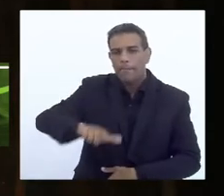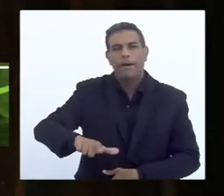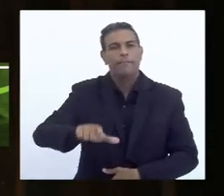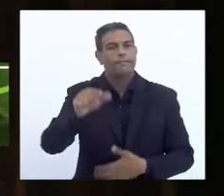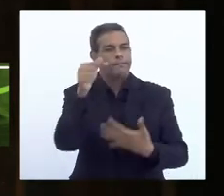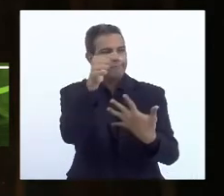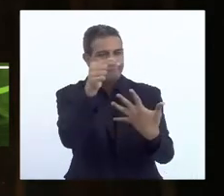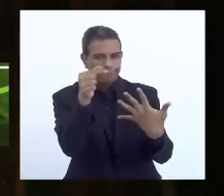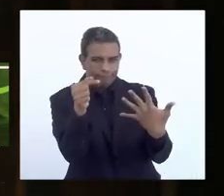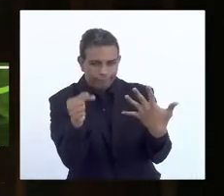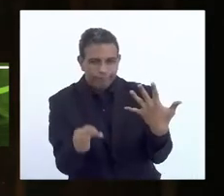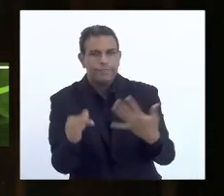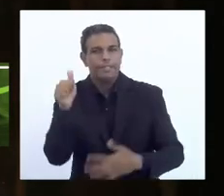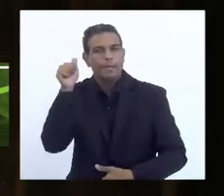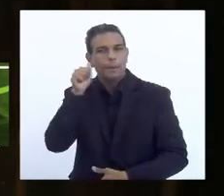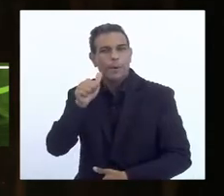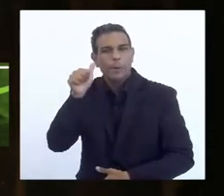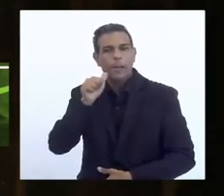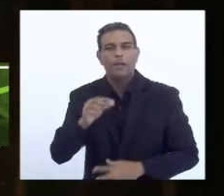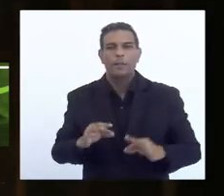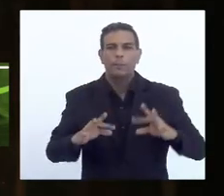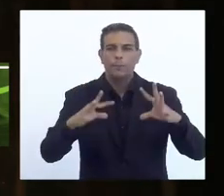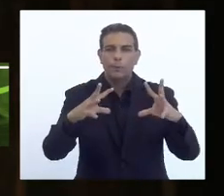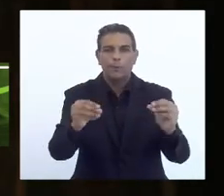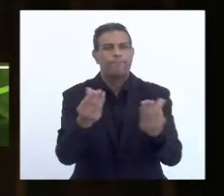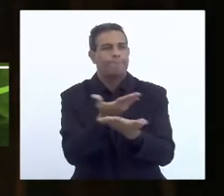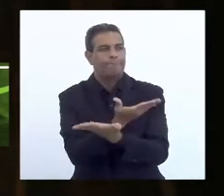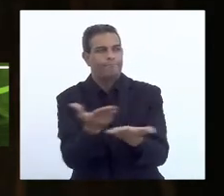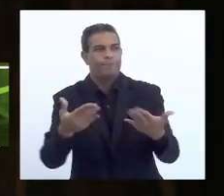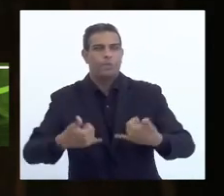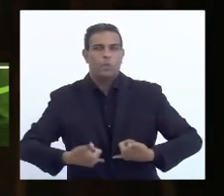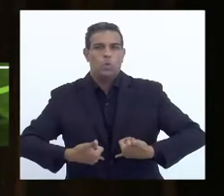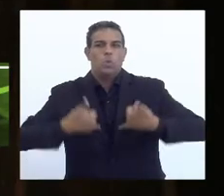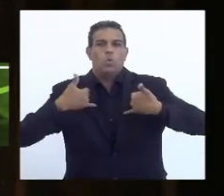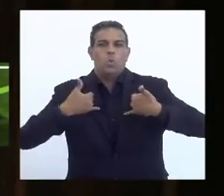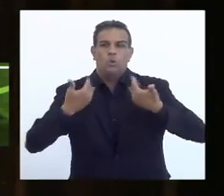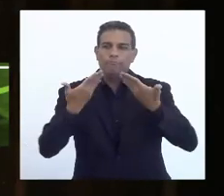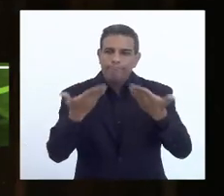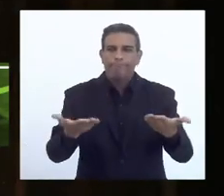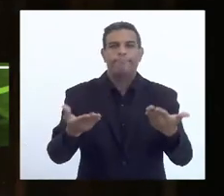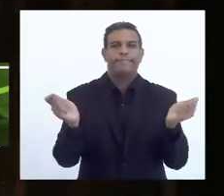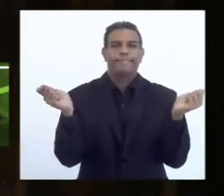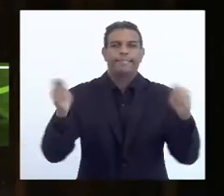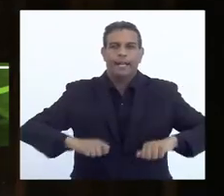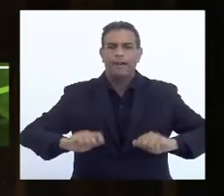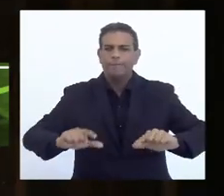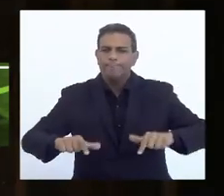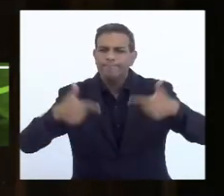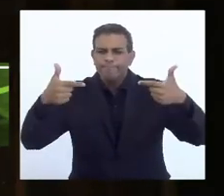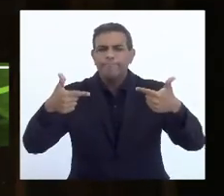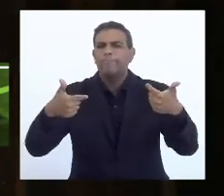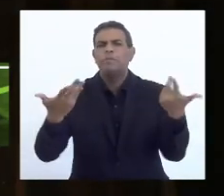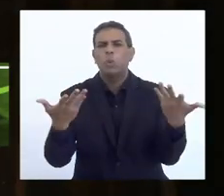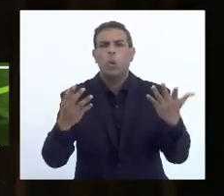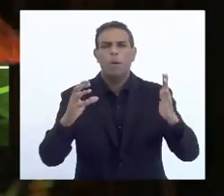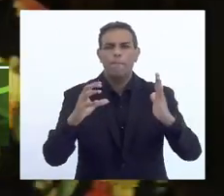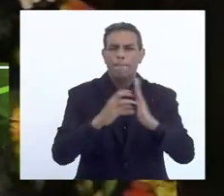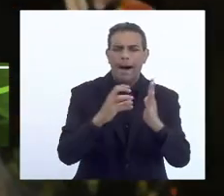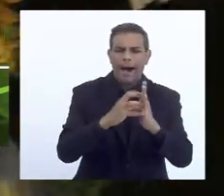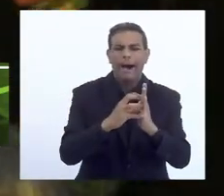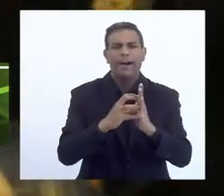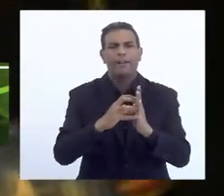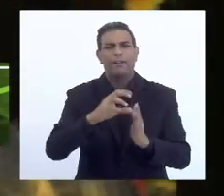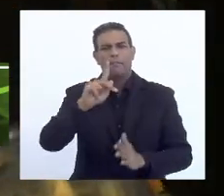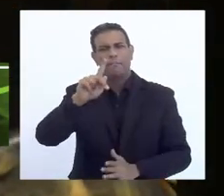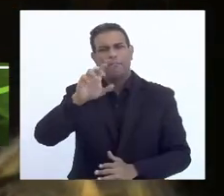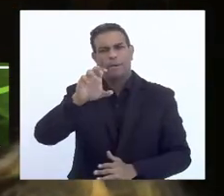Luciara, Roberta, Joyce, Manu, Manu, que é outro orgulho, né? Sempre que eu vou a algum lugar, as pessoas falam assim, mas você é de que partido? Aí eu falo